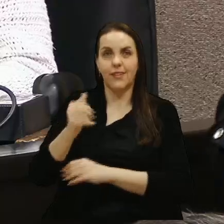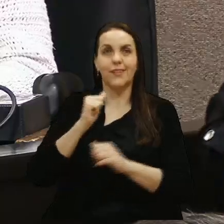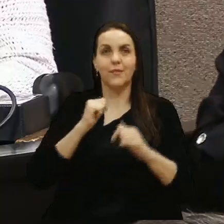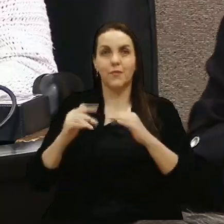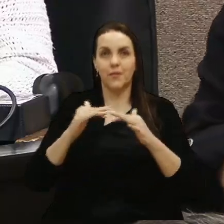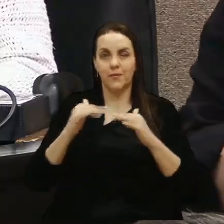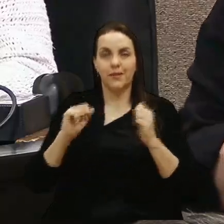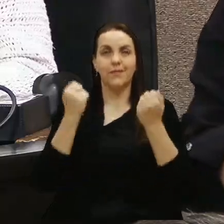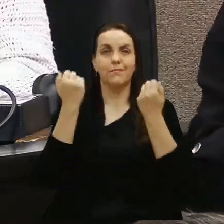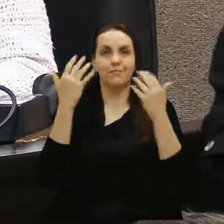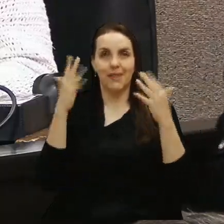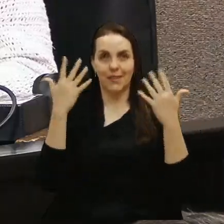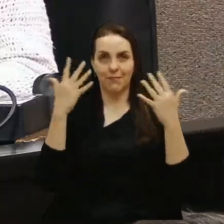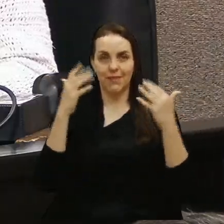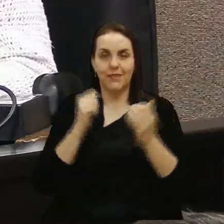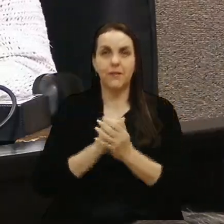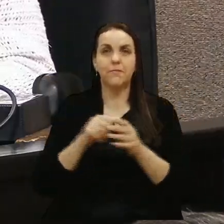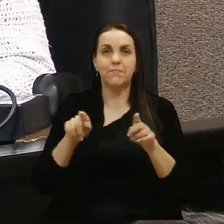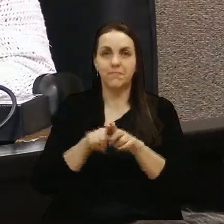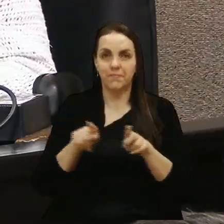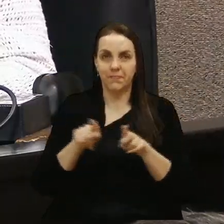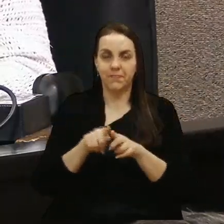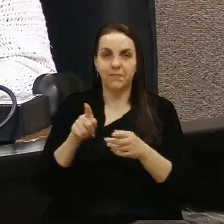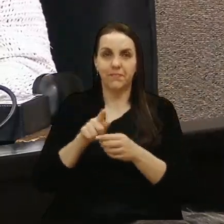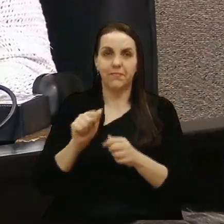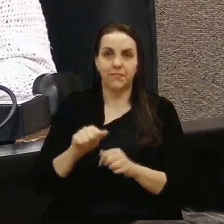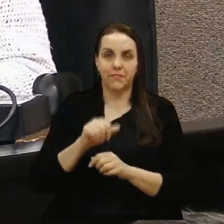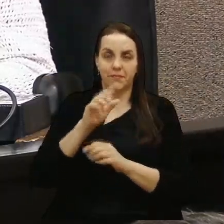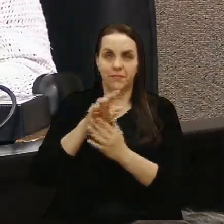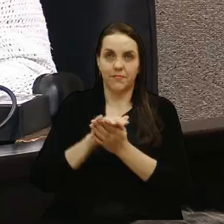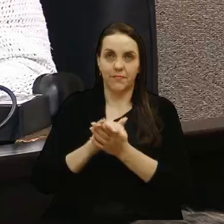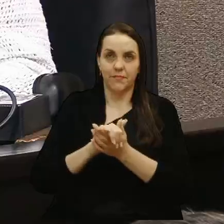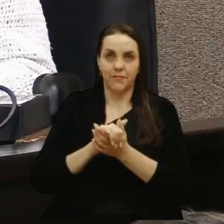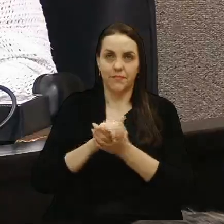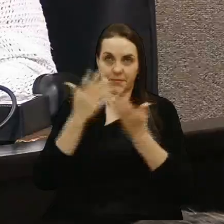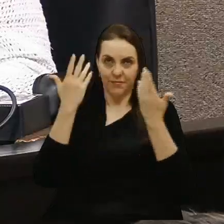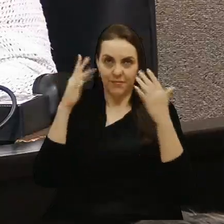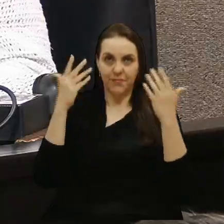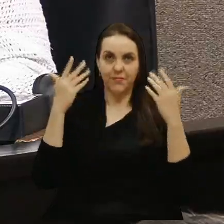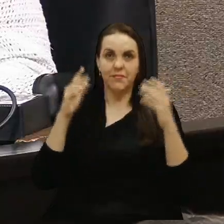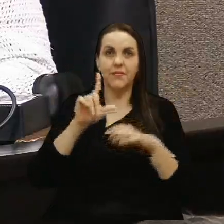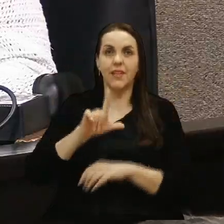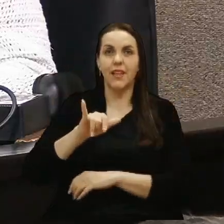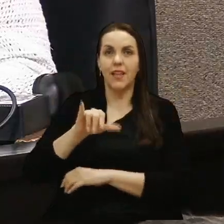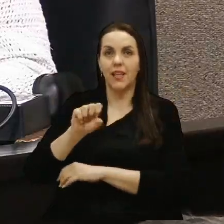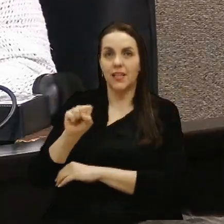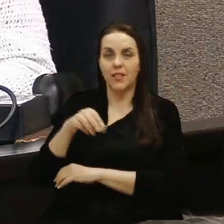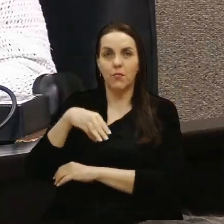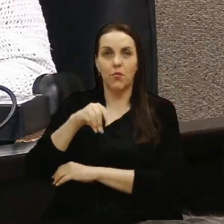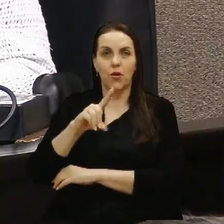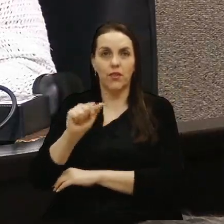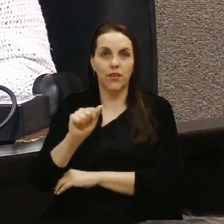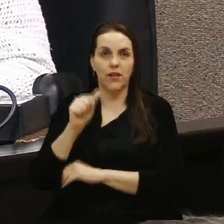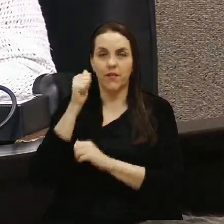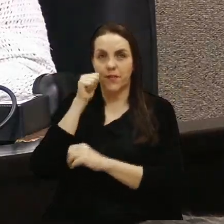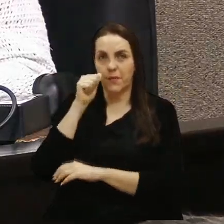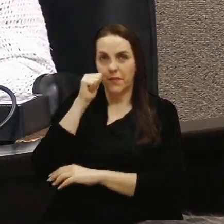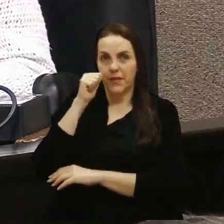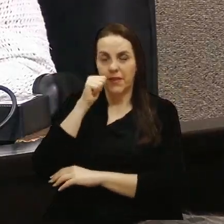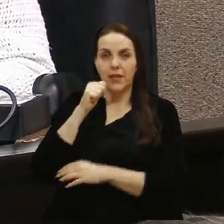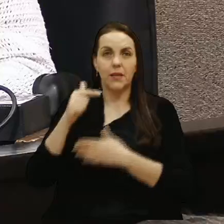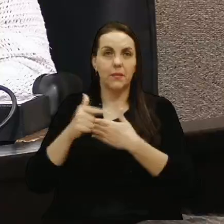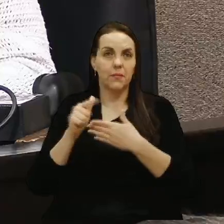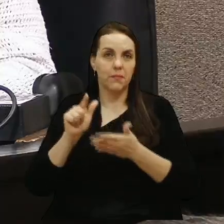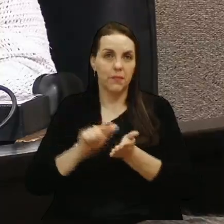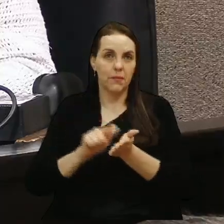então parabenizá-las. E também parabenizar, um voto de congratulação à Liz Moda Feminina e Papelaria, também, que modificou